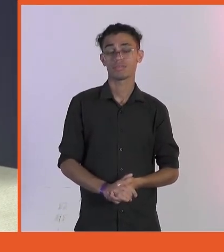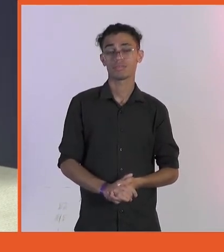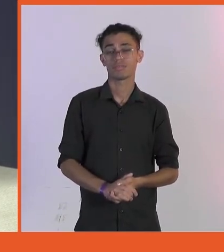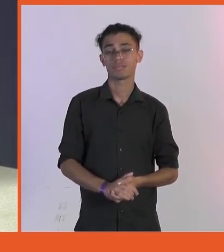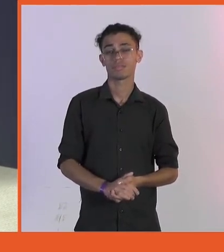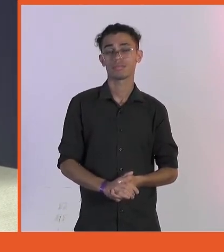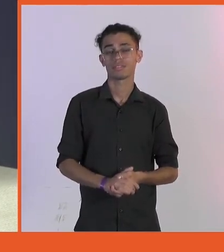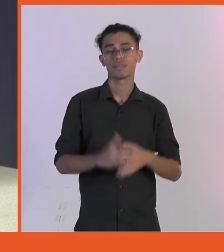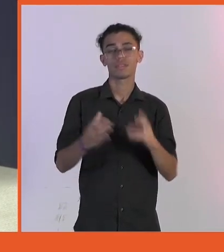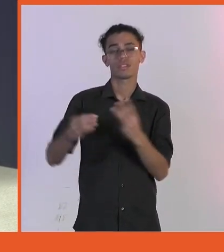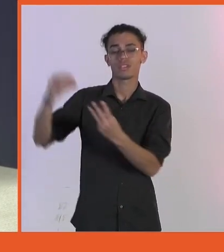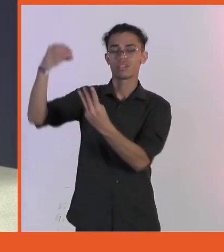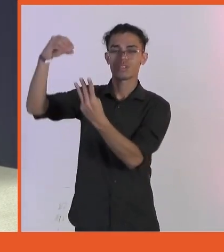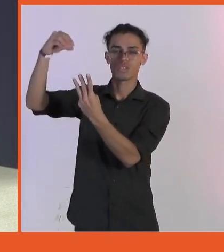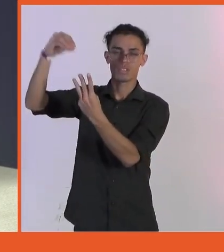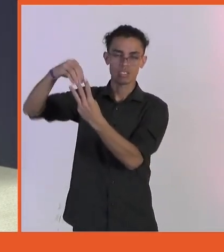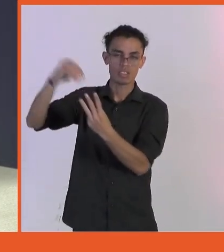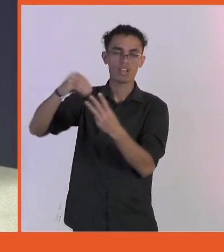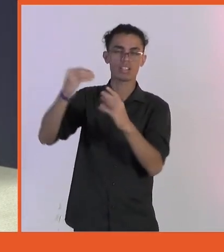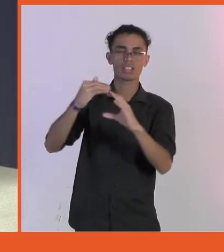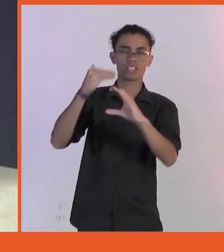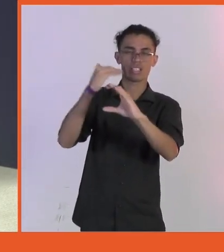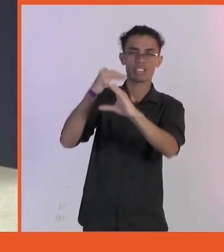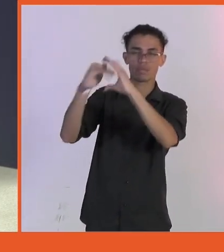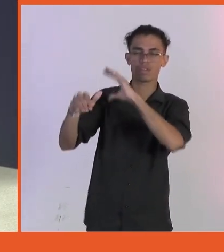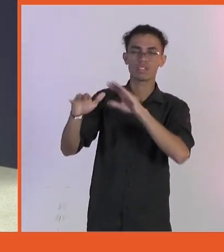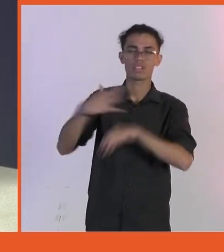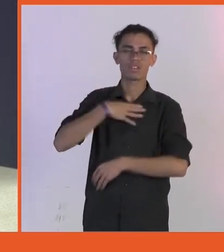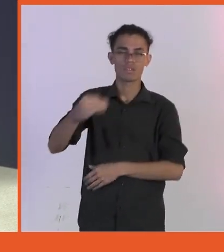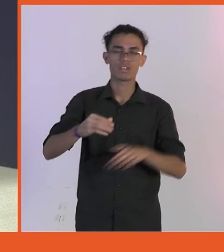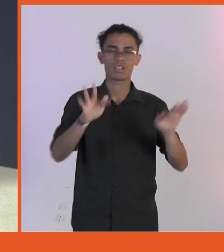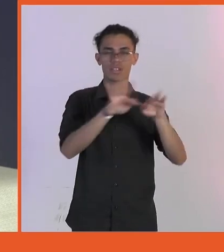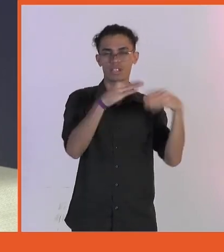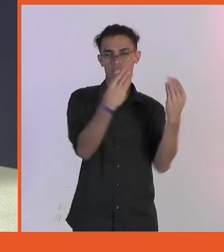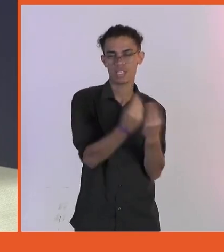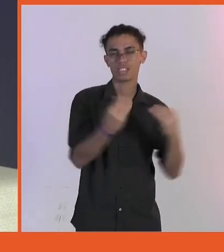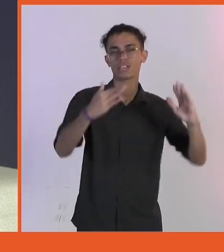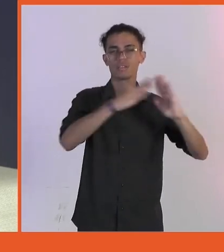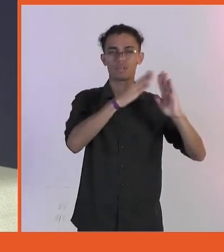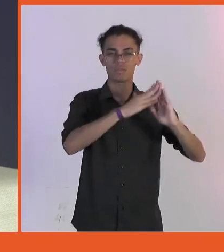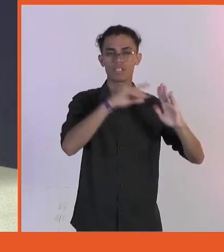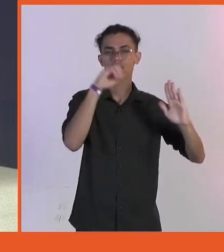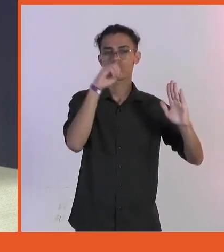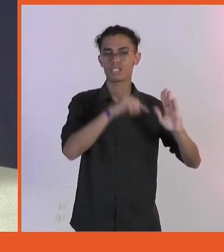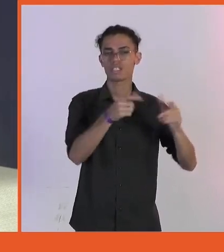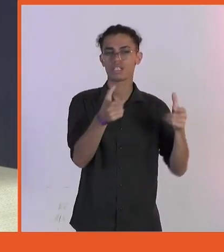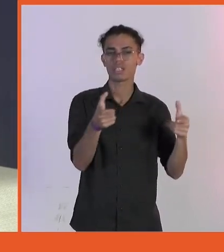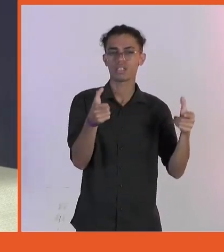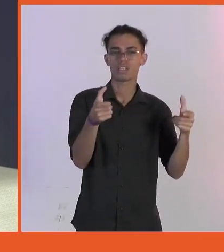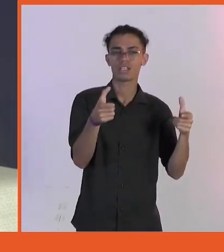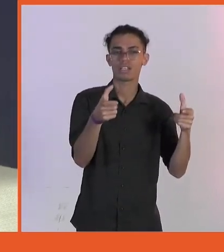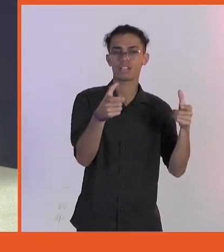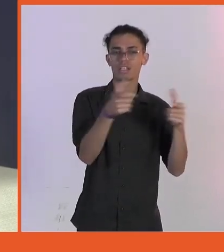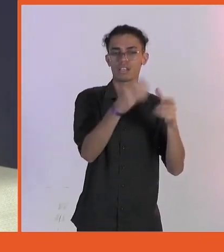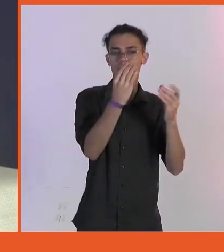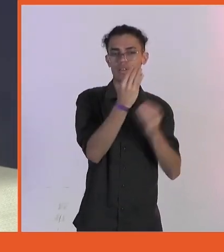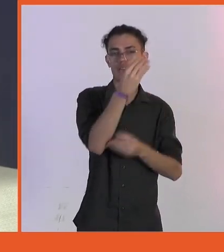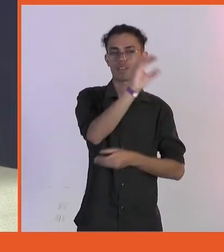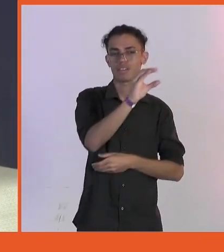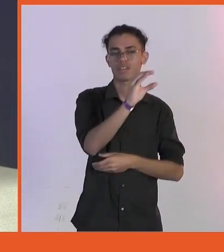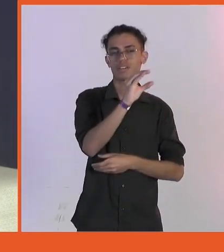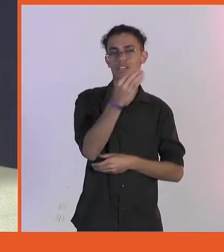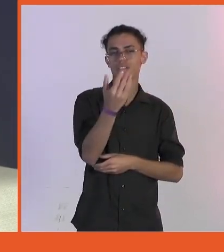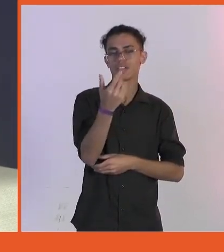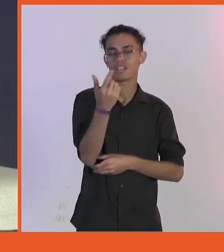chega no meu story, ela conhece a mim, minha filha, minha casa, minha família, minha vida. Né? Mas é um conceituzinho que, se você quiser, a gente pode conversar depois